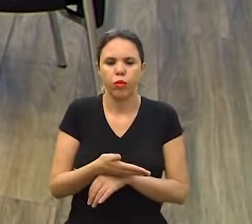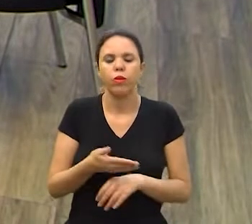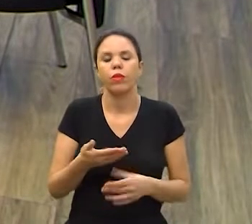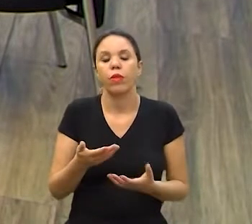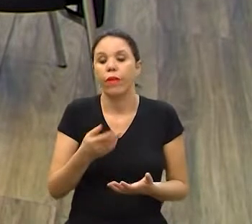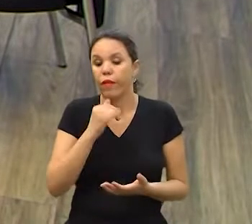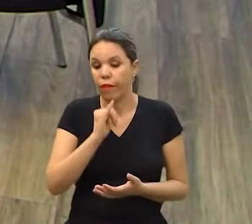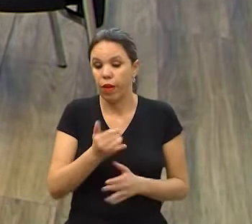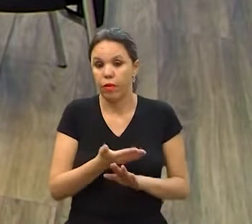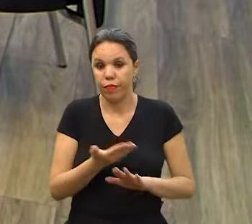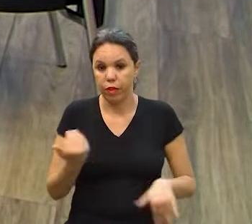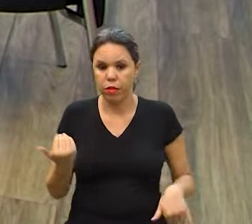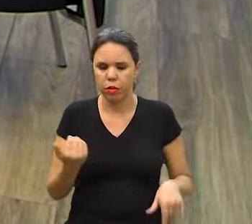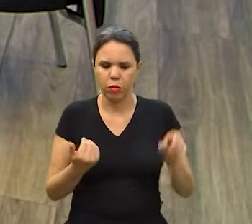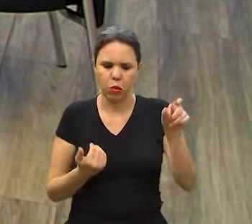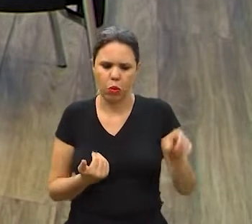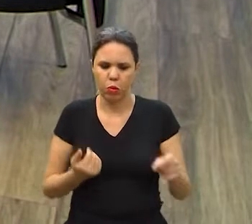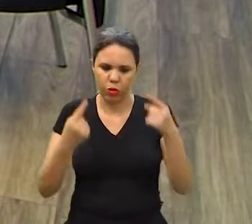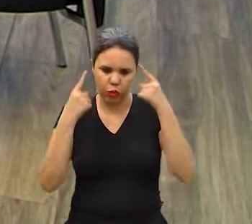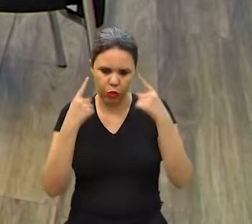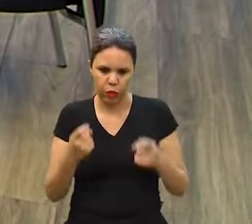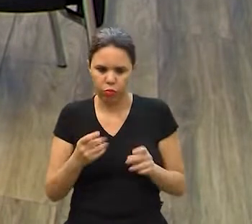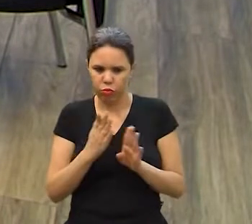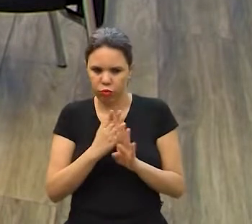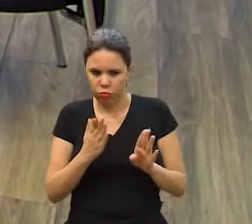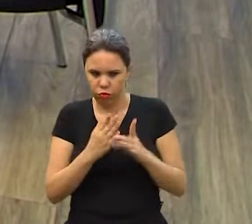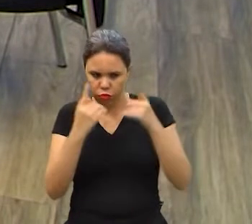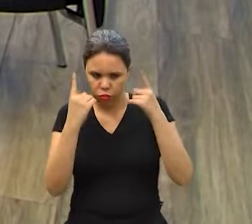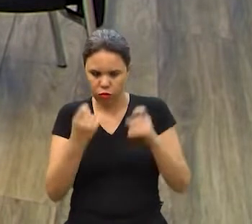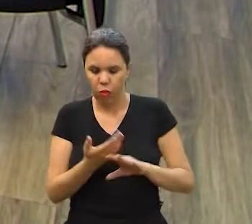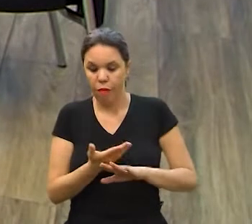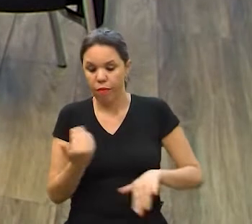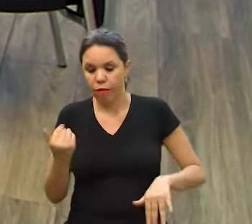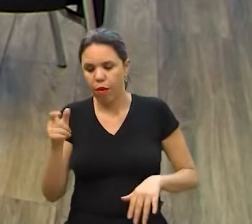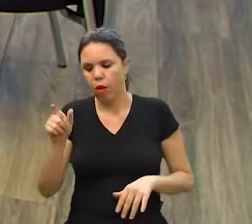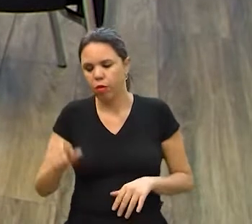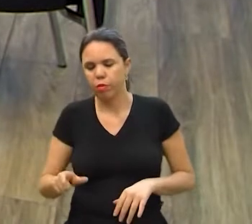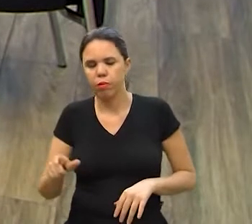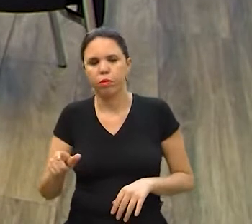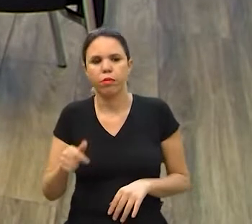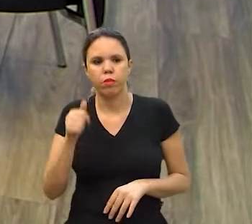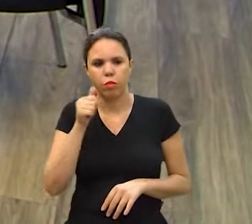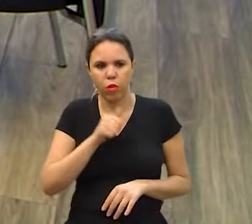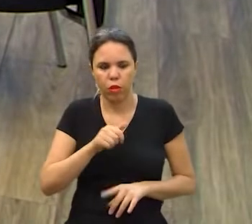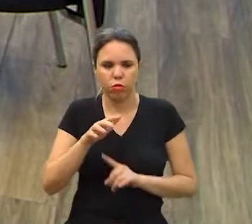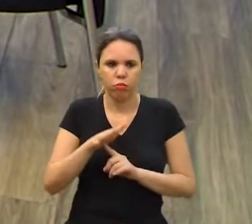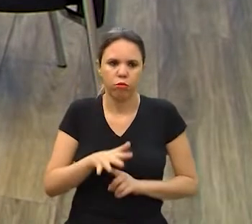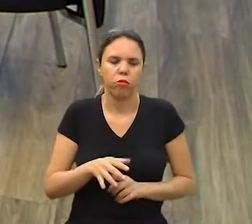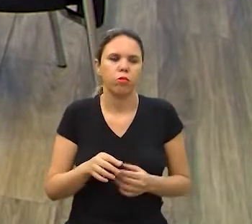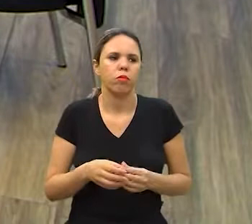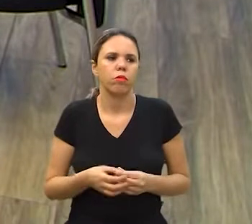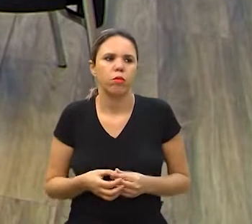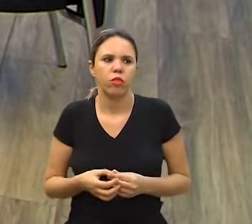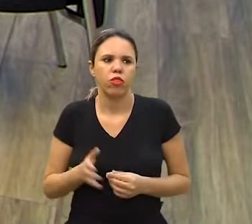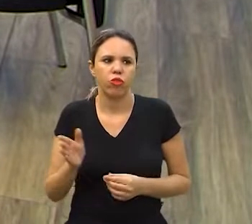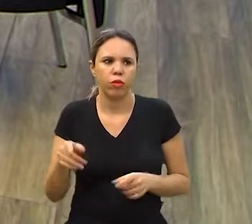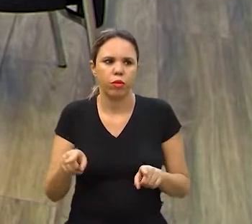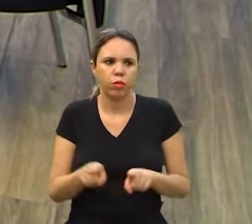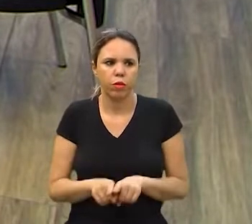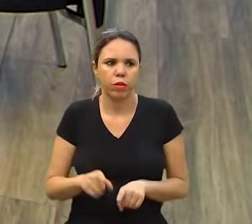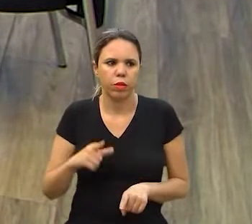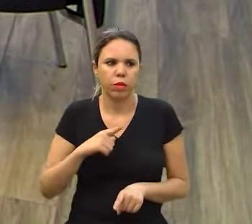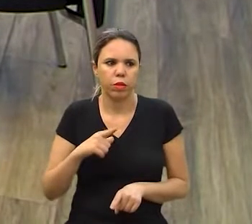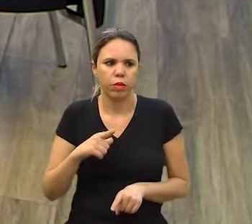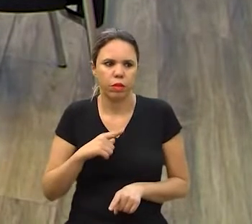o afastamento do autor de violência ou do suspeito de violência da agredida, ele já